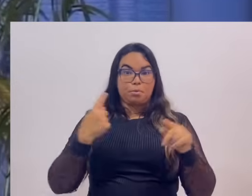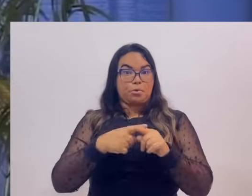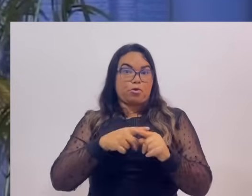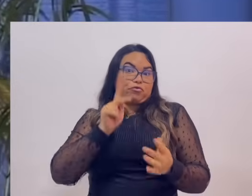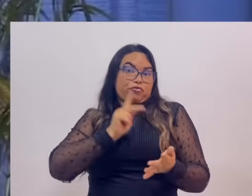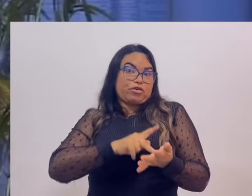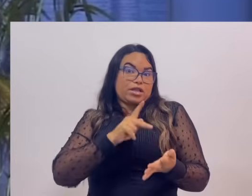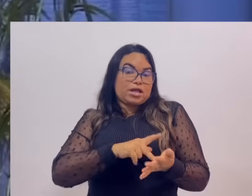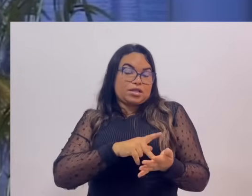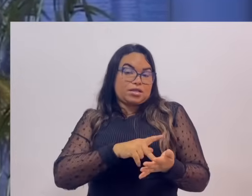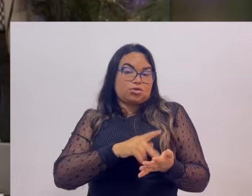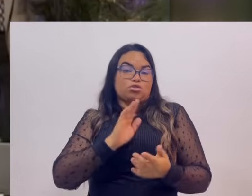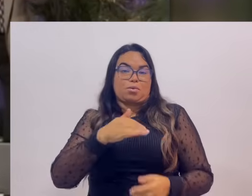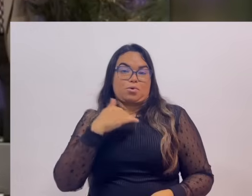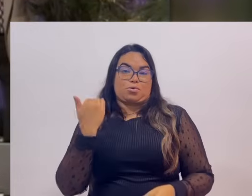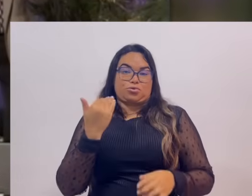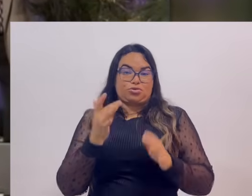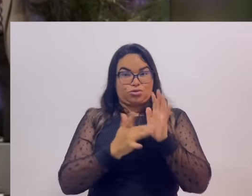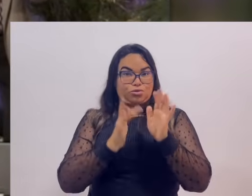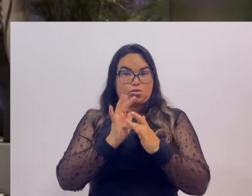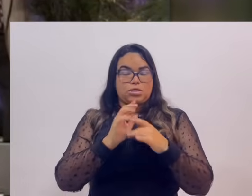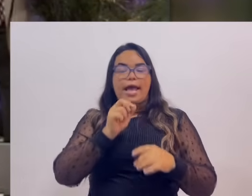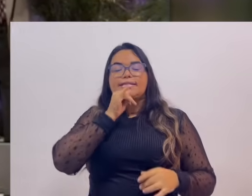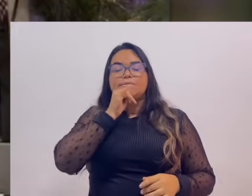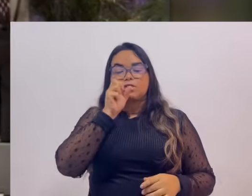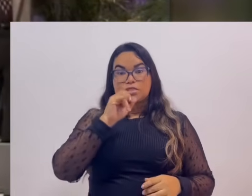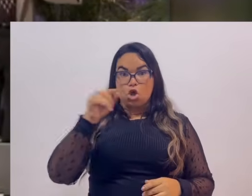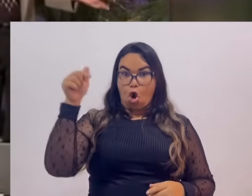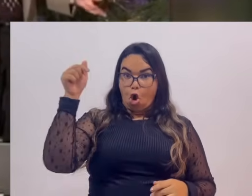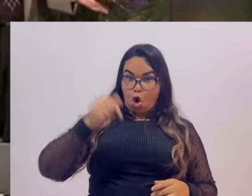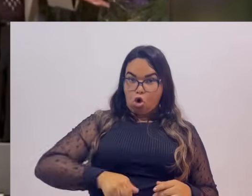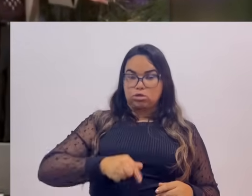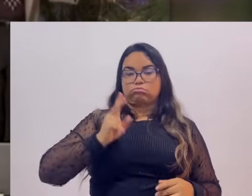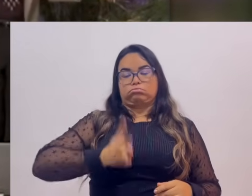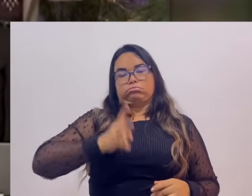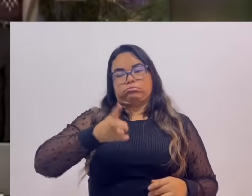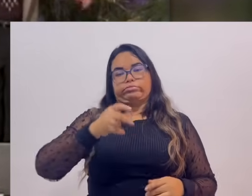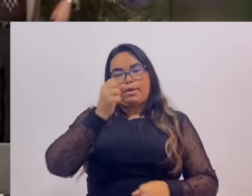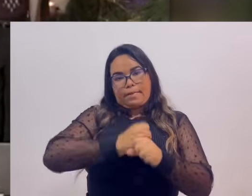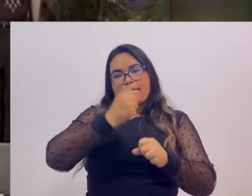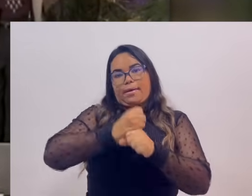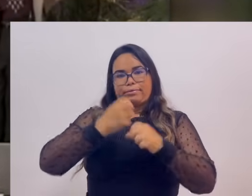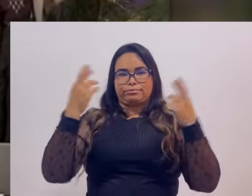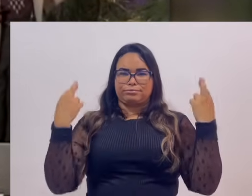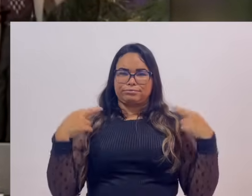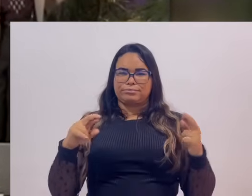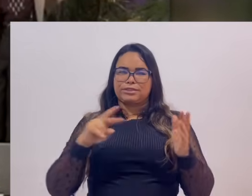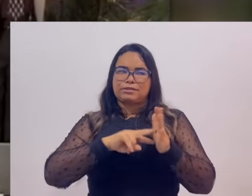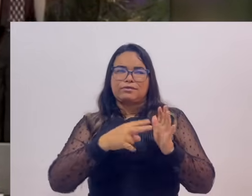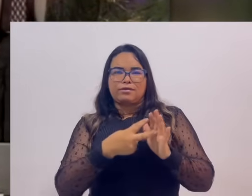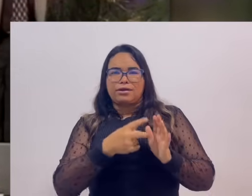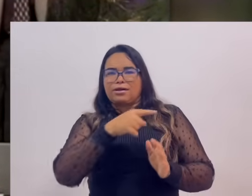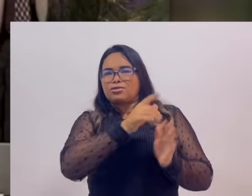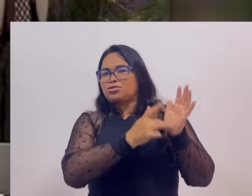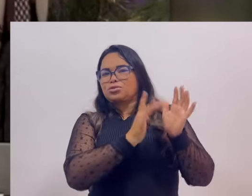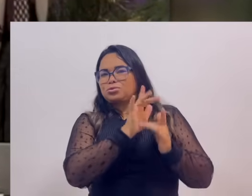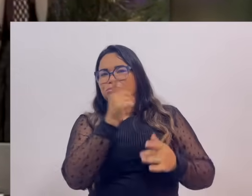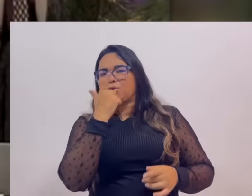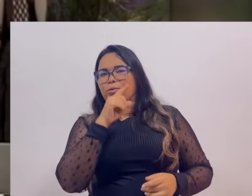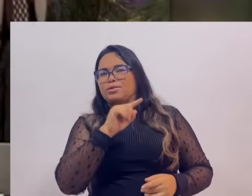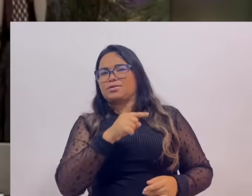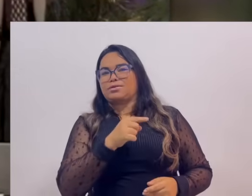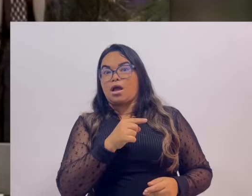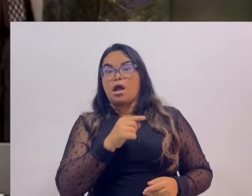pelos meus pecados eu estou dizendo que o sacrifício de Jesus não foi suficientemente bom agora os